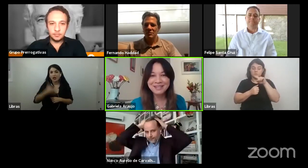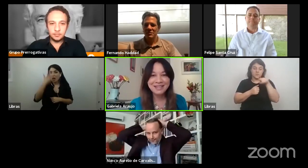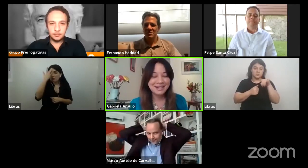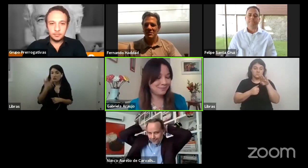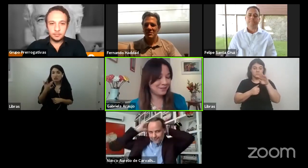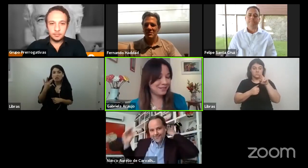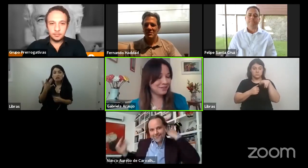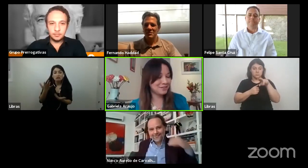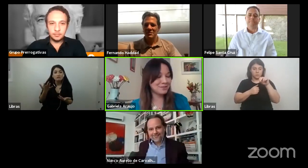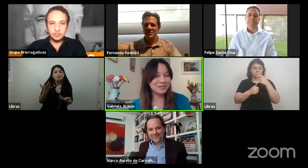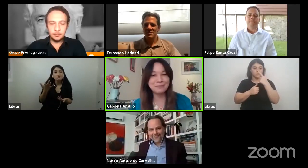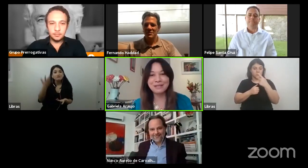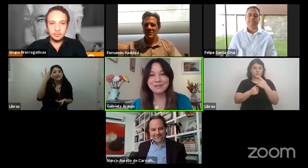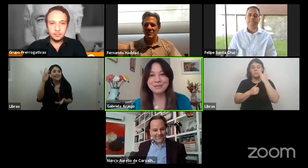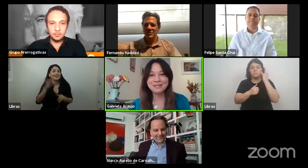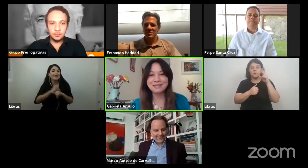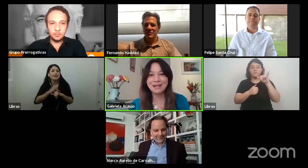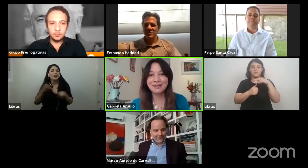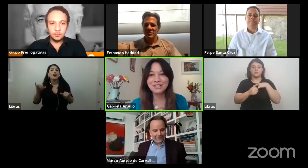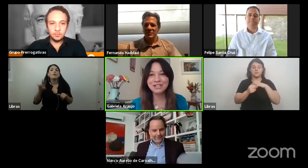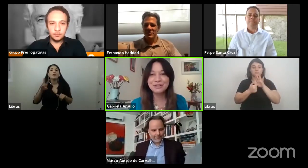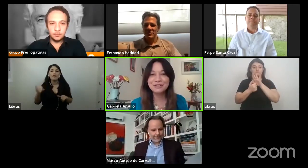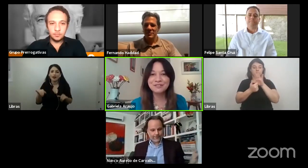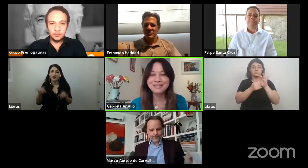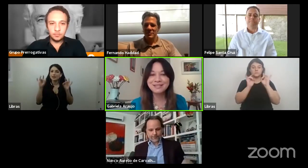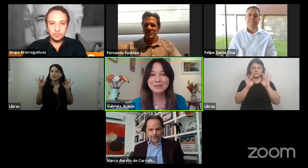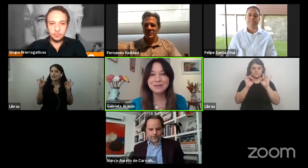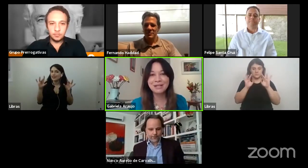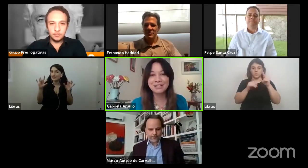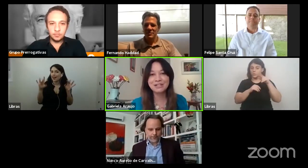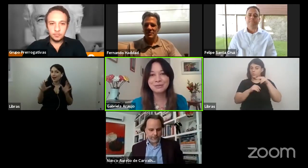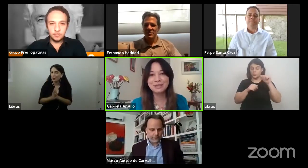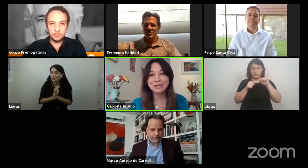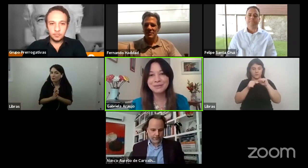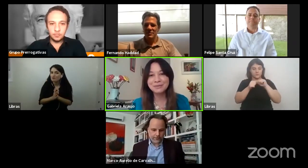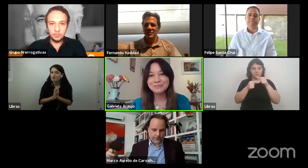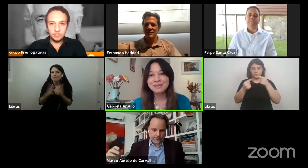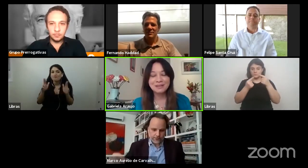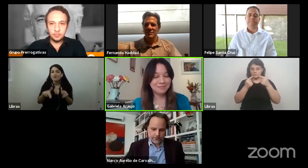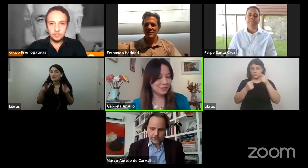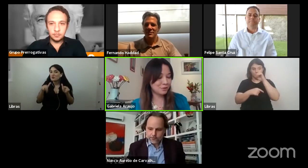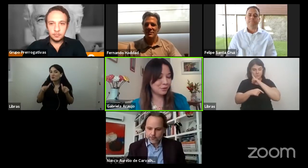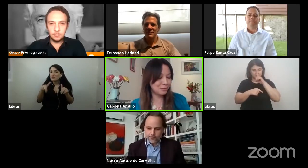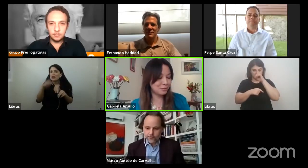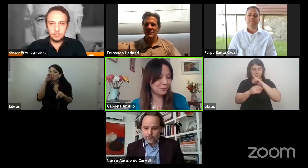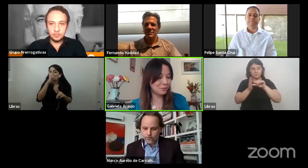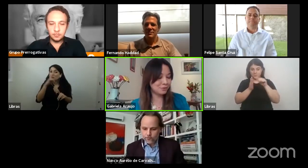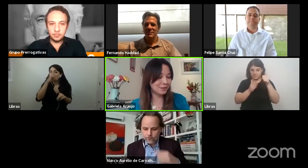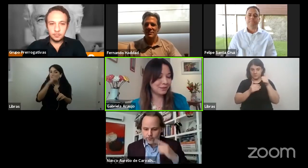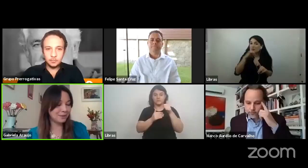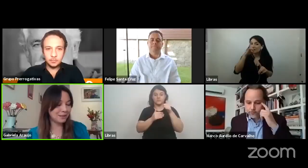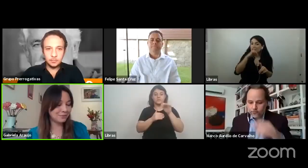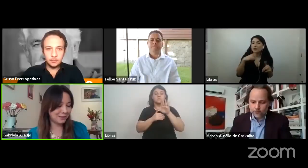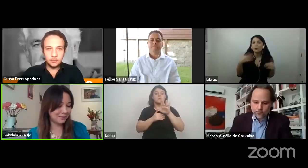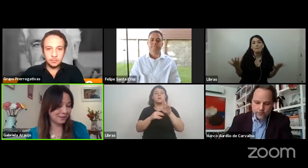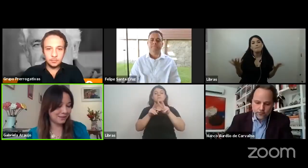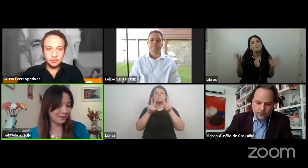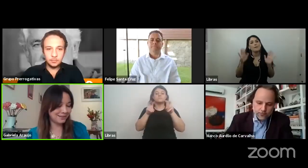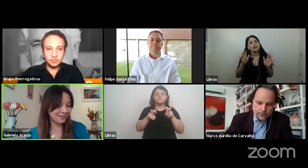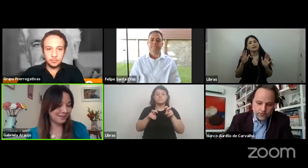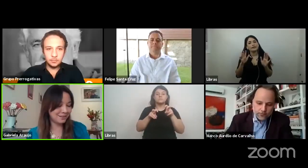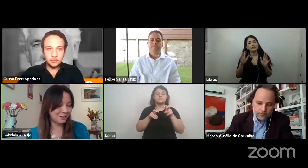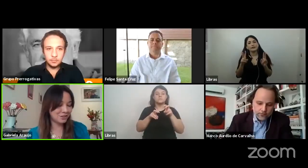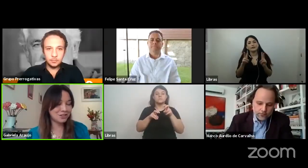falar, amanhã nós vamos ter um painel especial, a gente nunca fez nenhum debate de domingo, mas como o tema é um